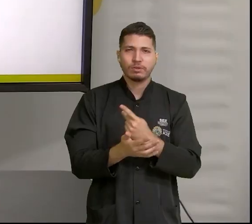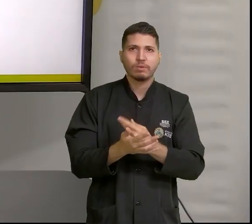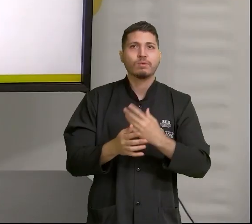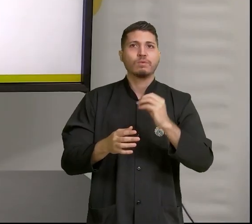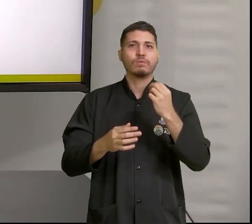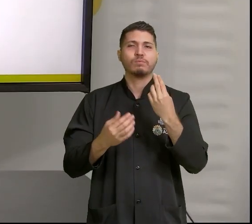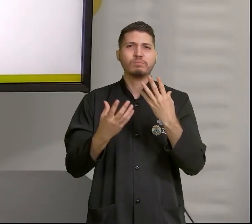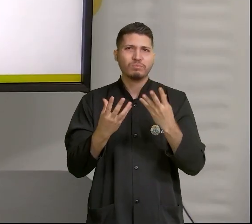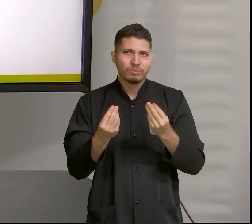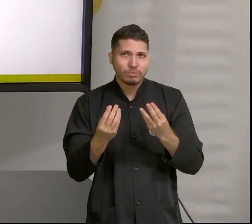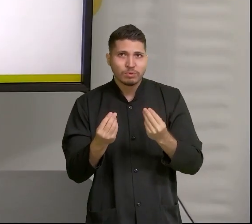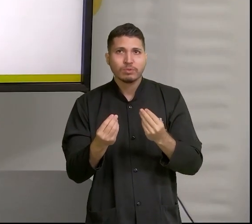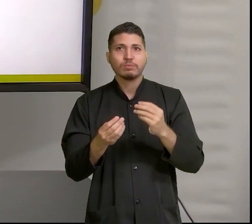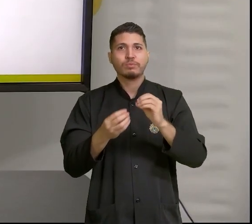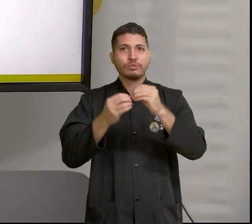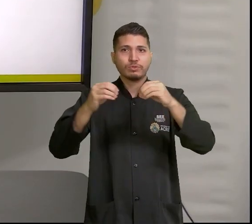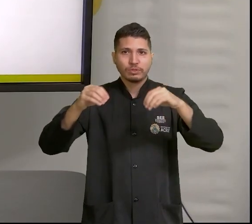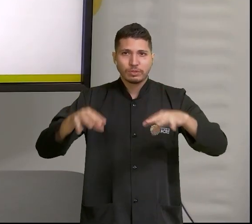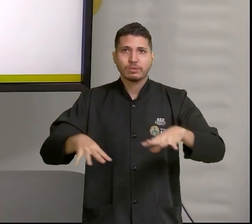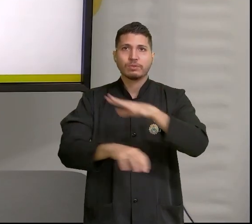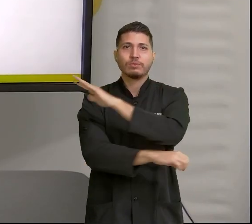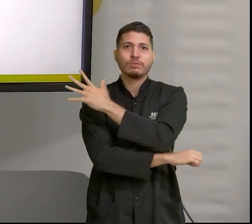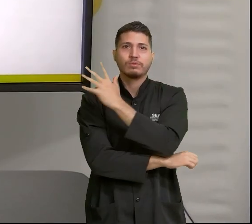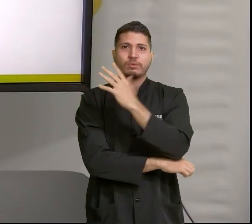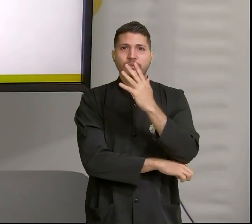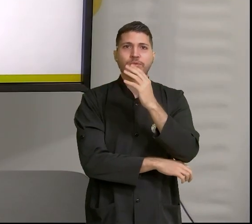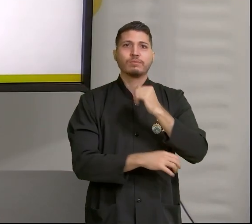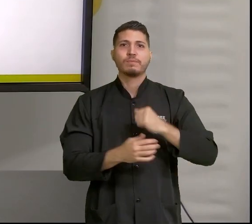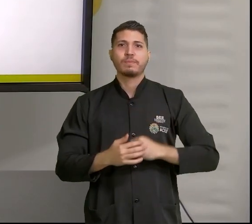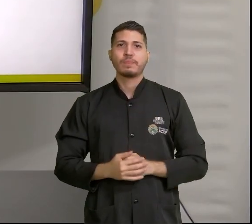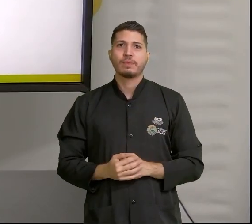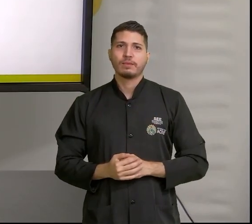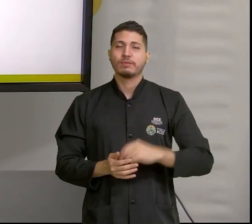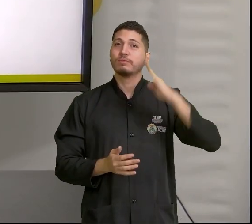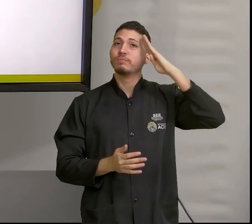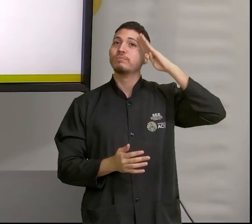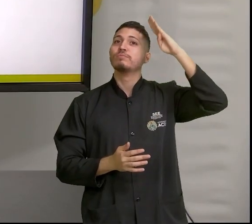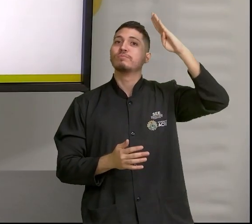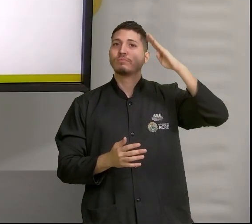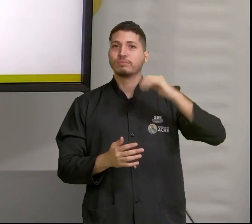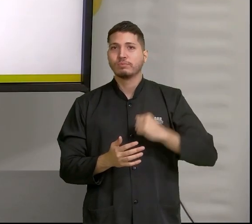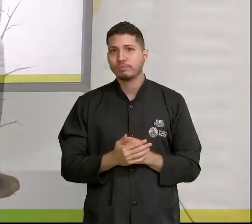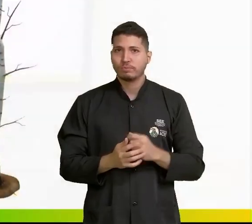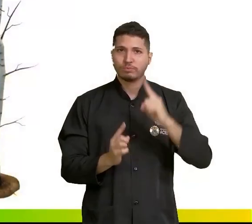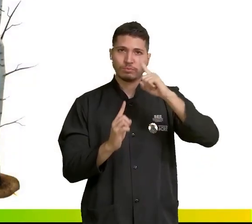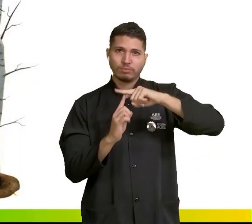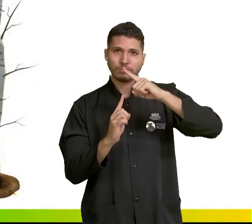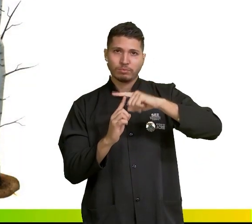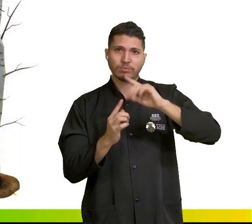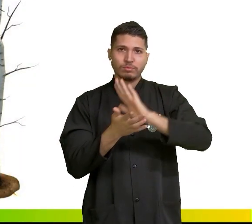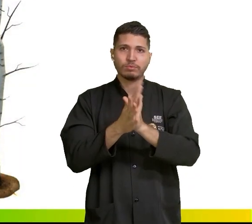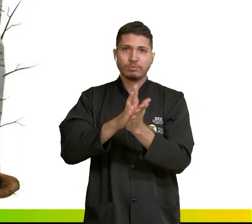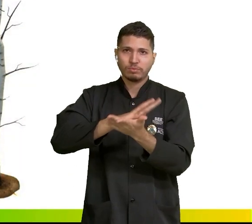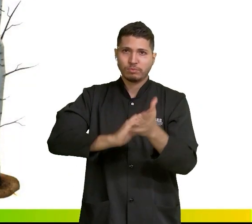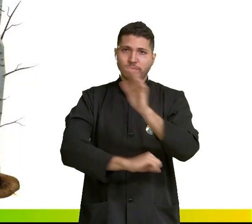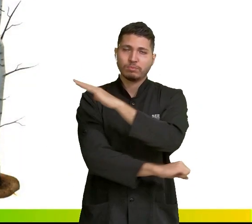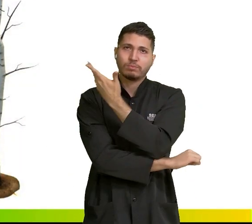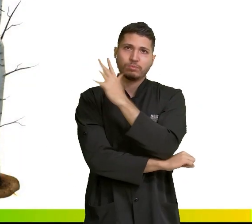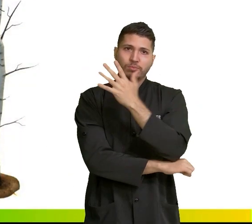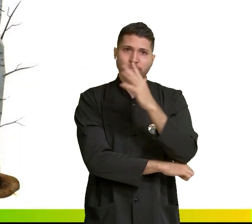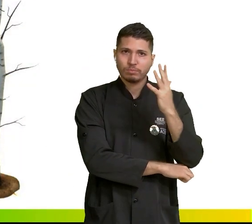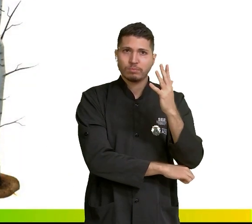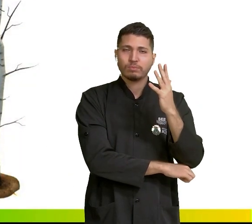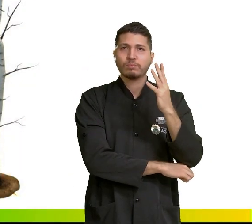eu trouxe para vocês as principais formas de degradação ambiental. Vamos ver na tela comigo? Quais são, então,